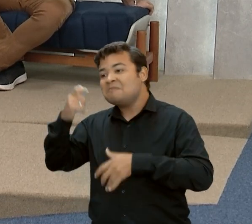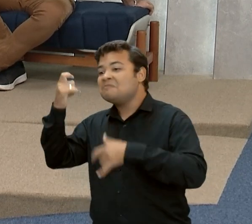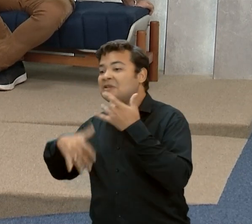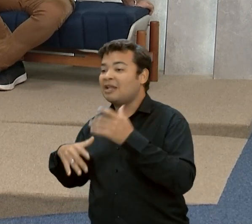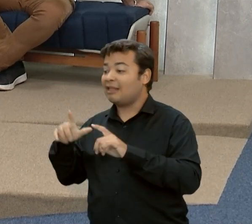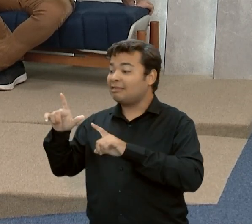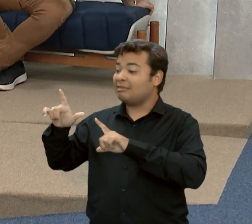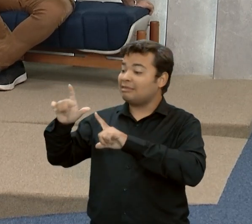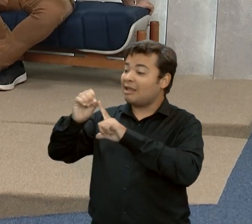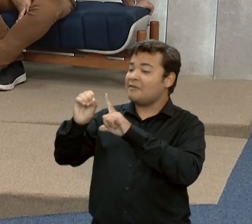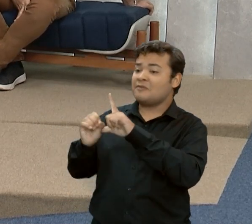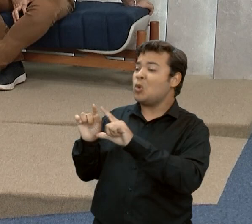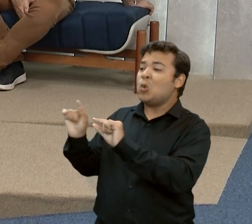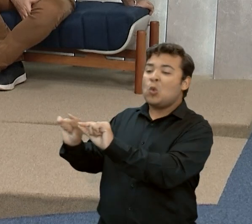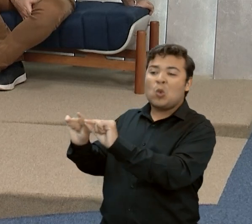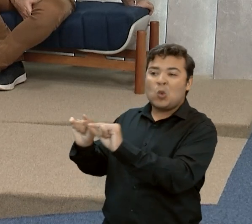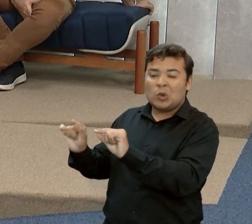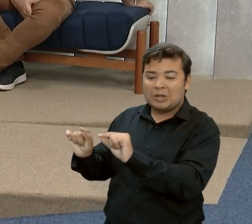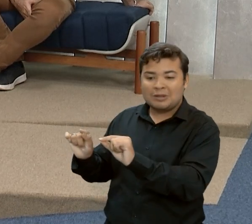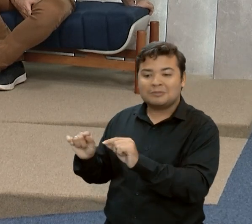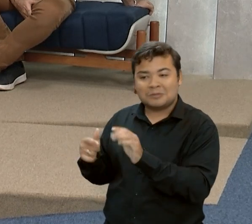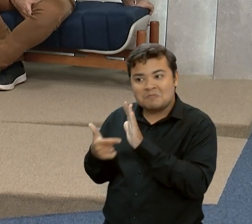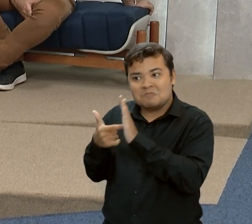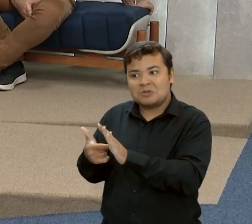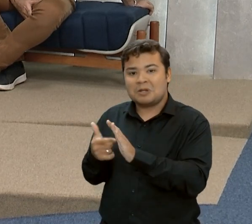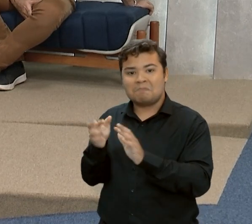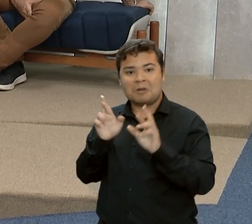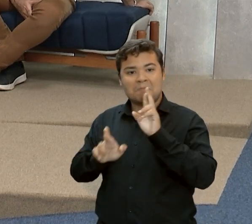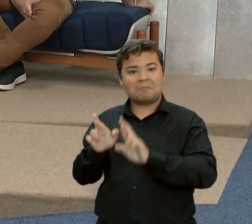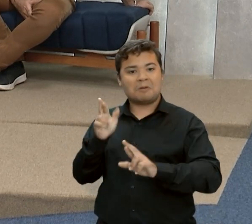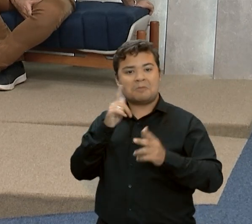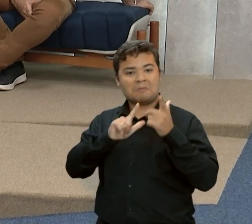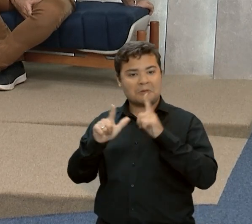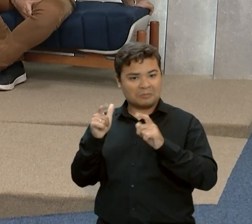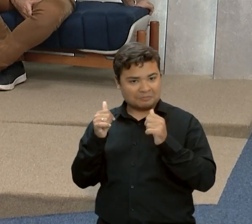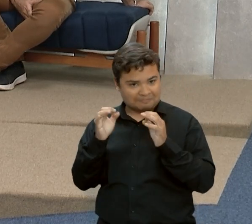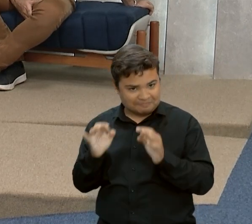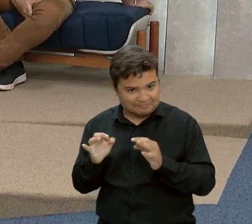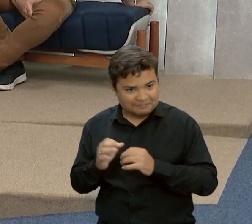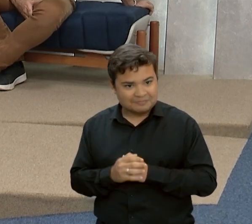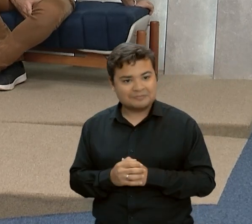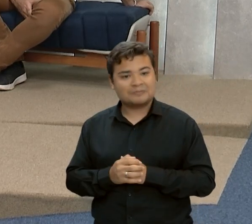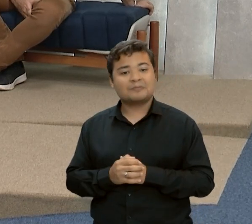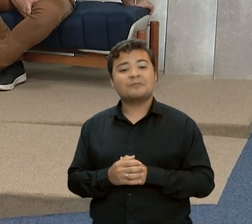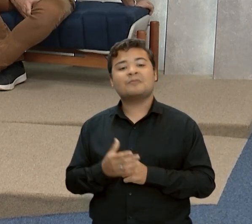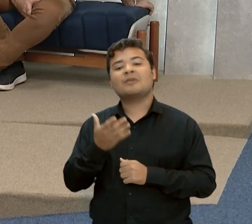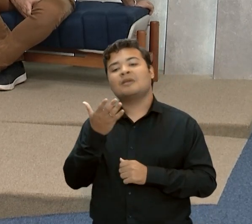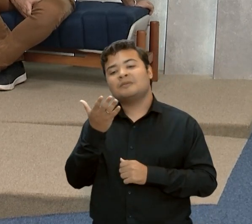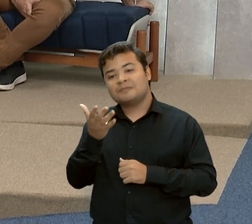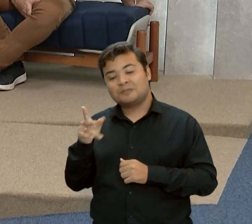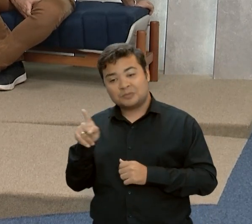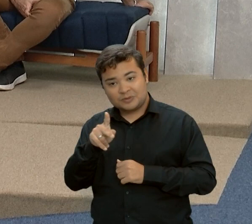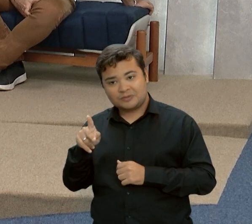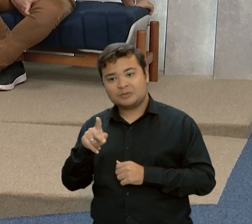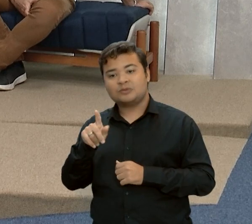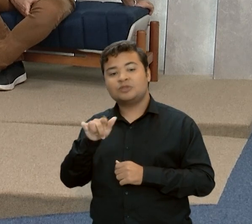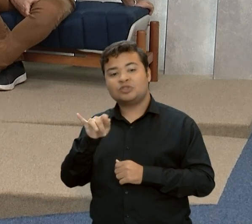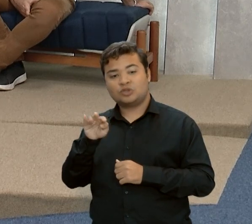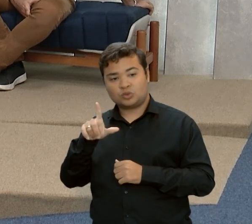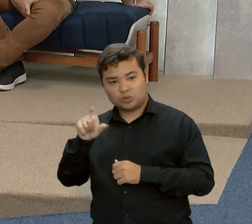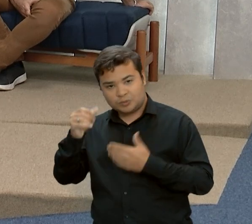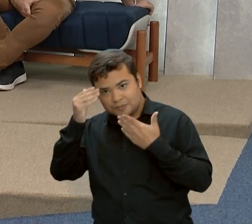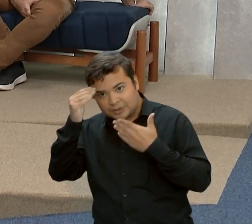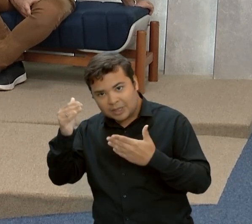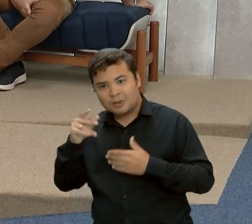serão frutos muito grandiosos que a gente vai colher. Eu torço por isso e tenho certeza que vocês também. Então, professor Getúlio, muito obrigado. Professor